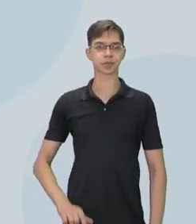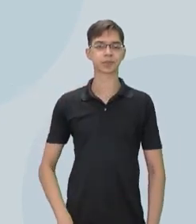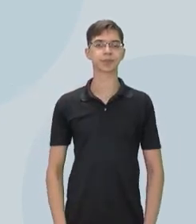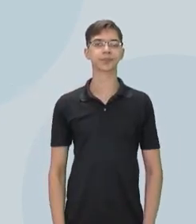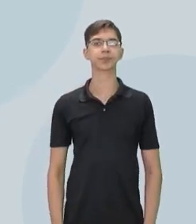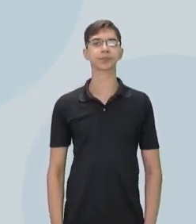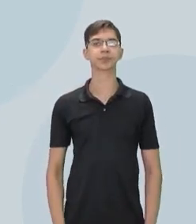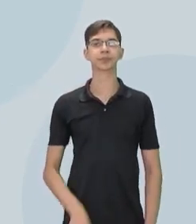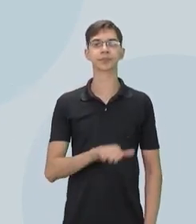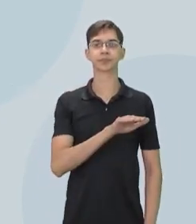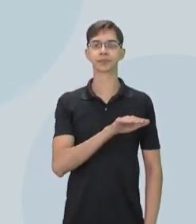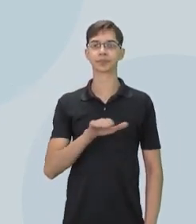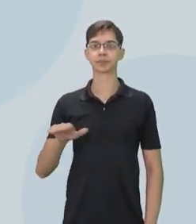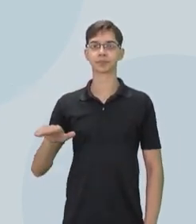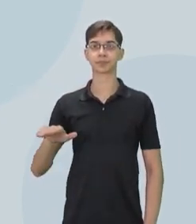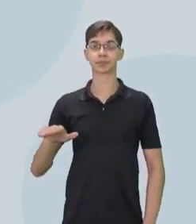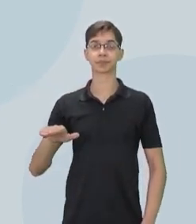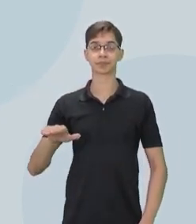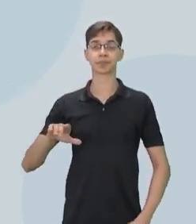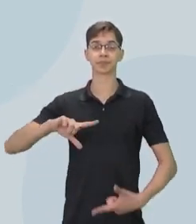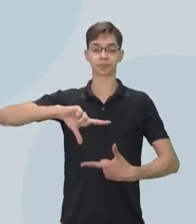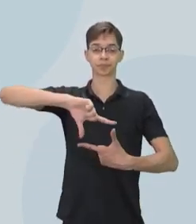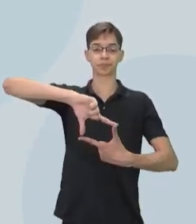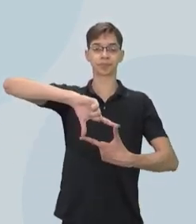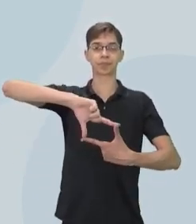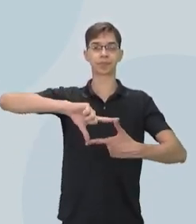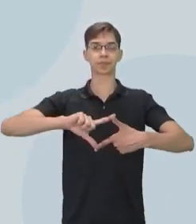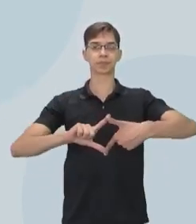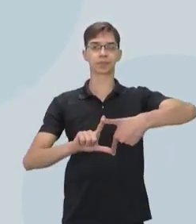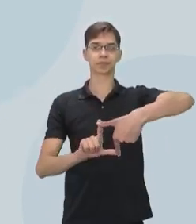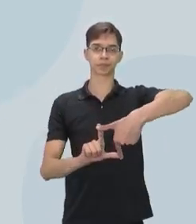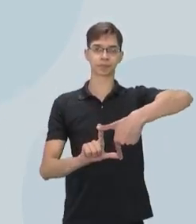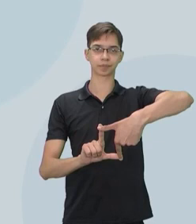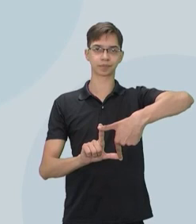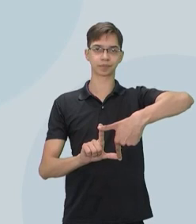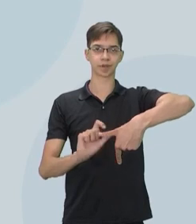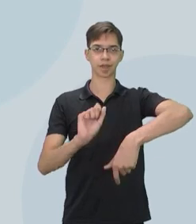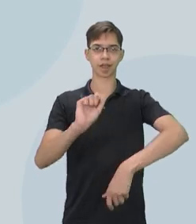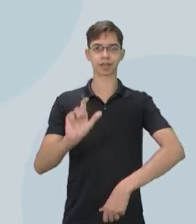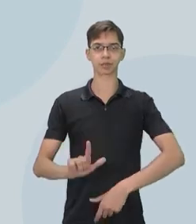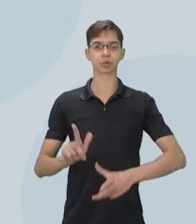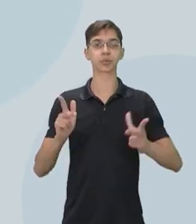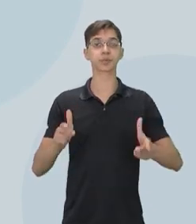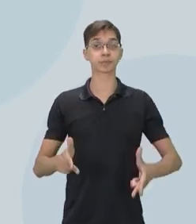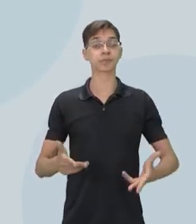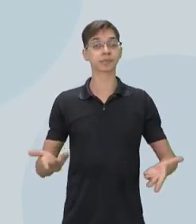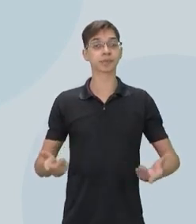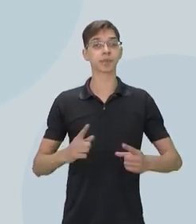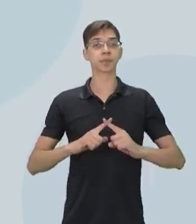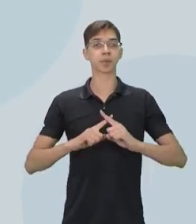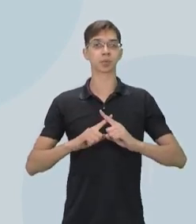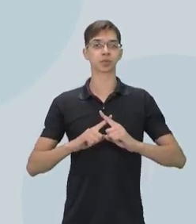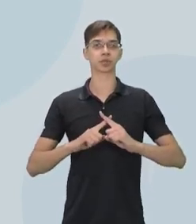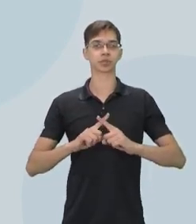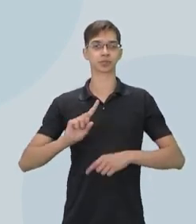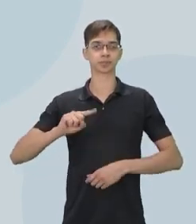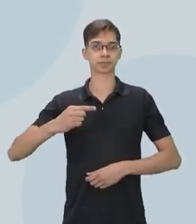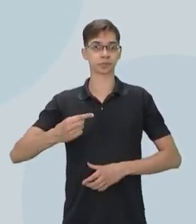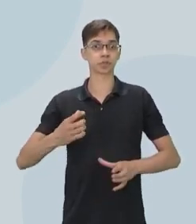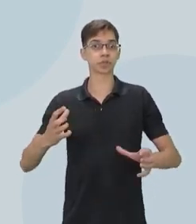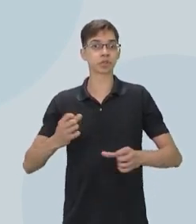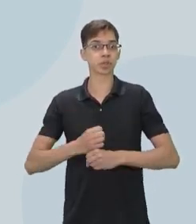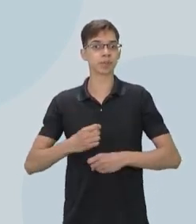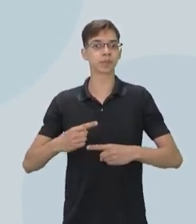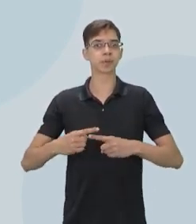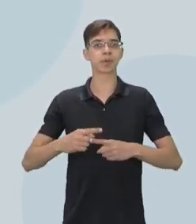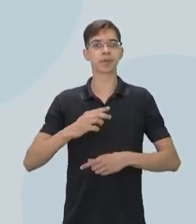na horizontal e o que está no retângulo azul na vertical. Eu vou pegar esses dois e fazer a multiplicação e somar, isso que está escrito. Então, eu